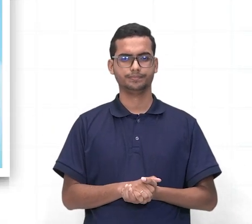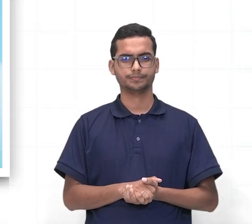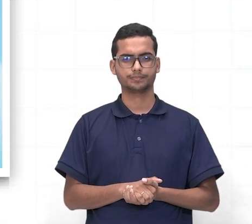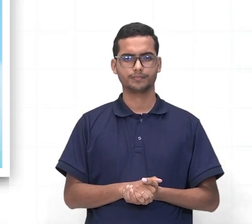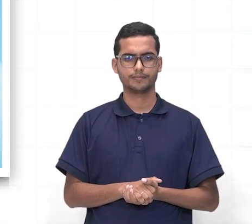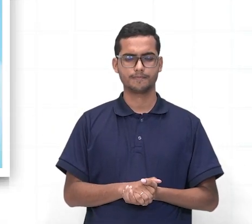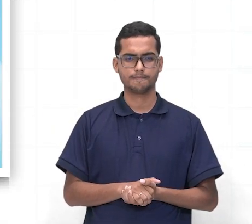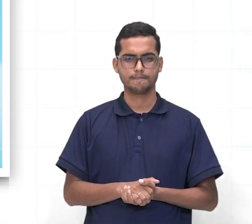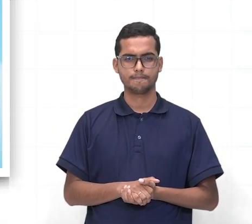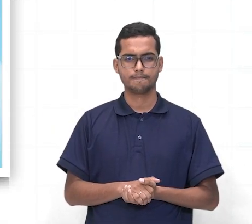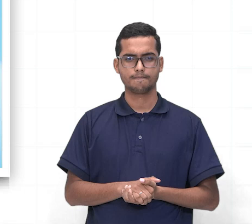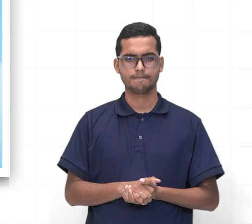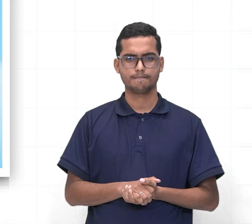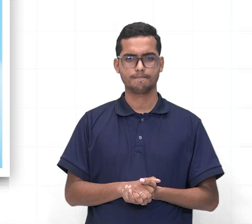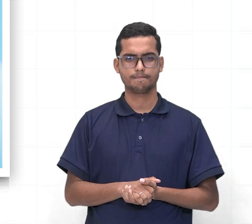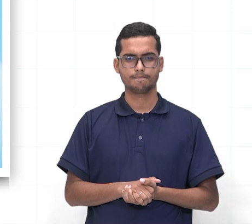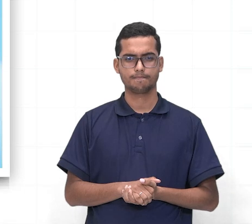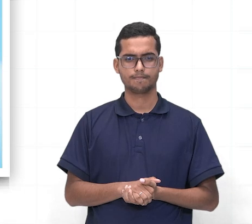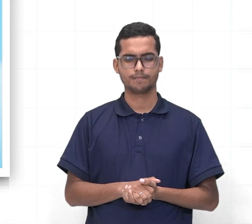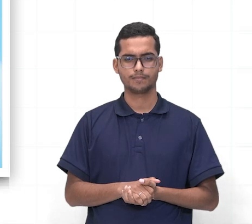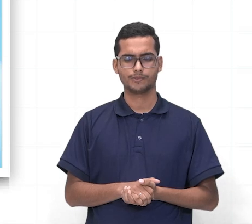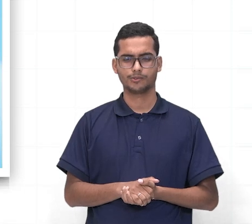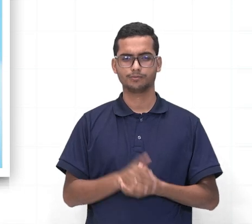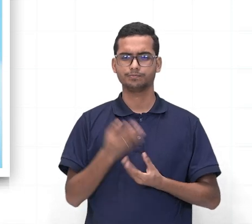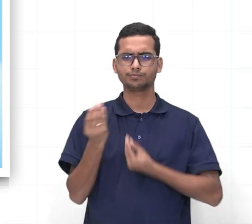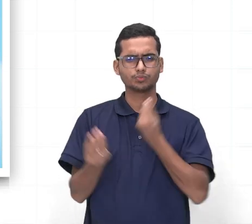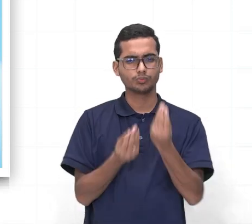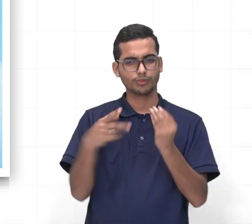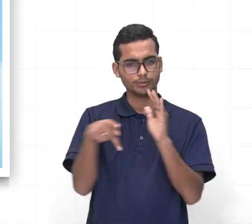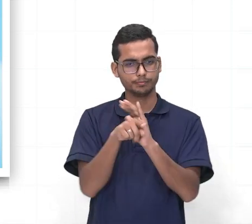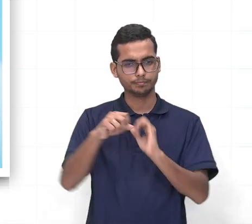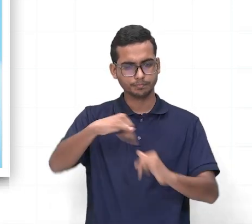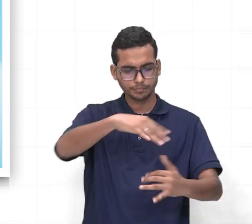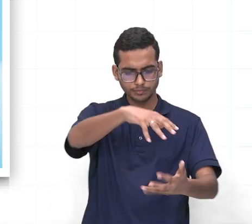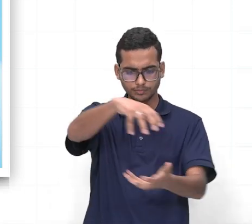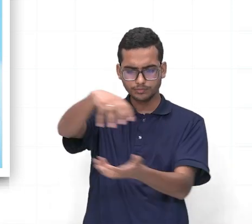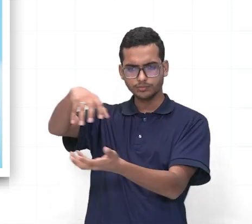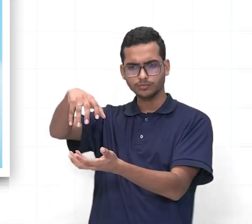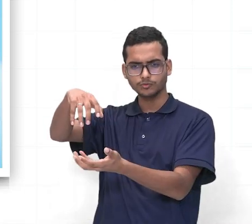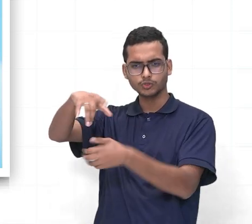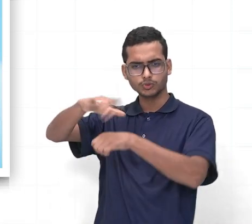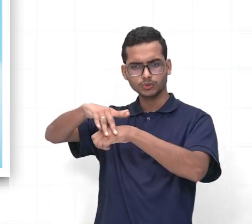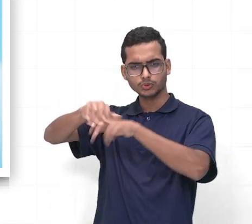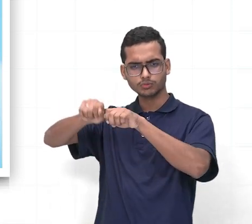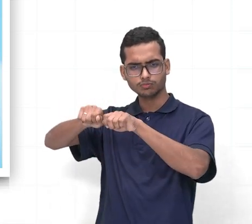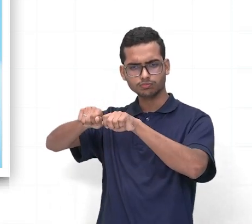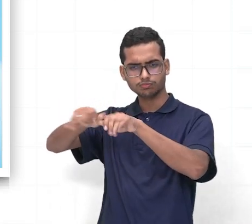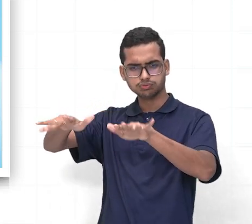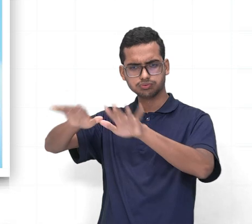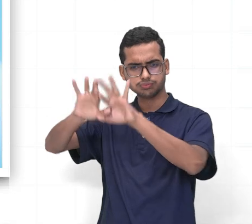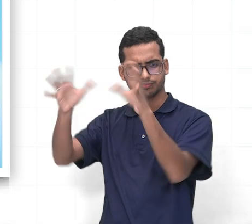Como, né, essas pandemias se espalham. Então, nós observamos aí